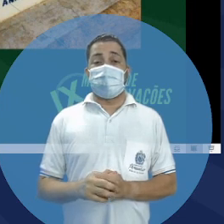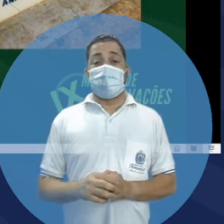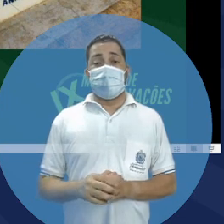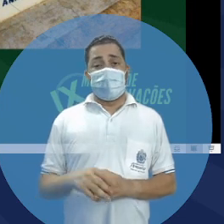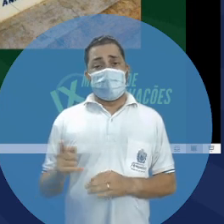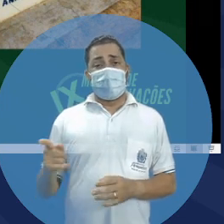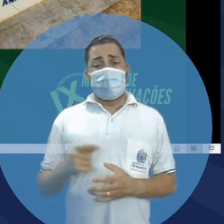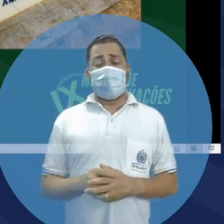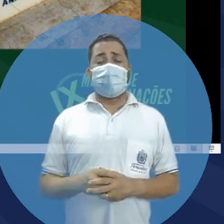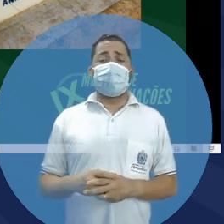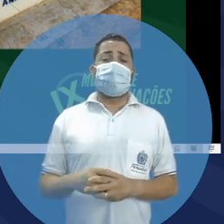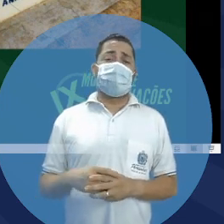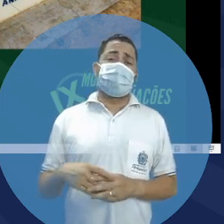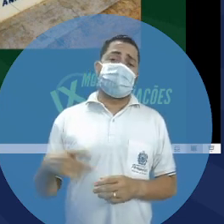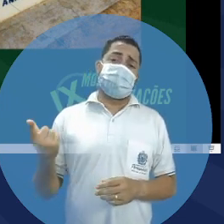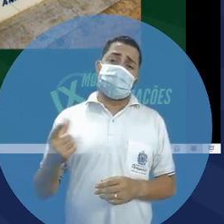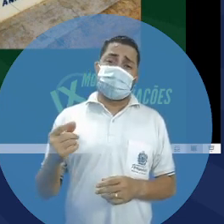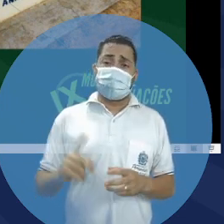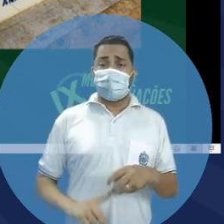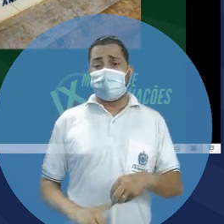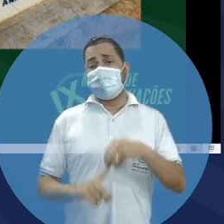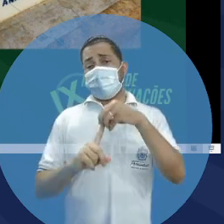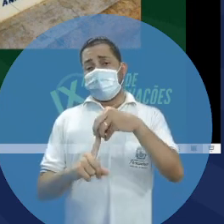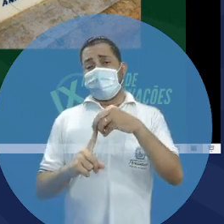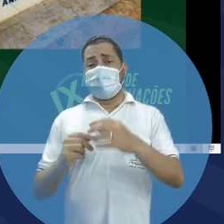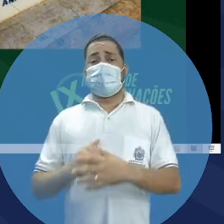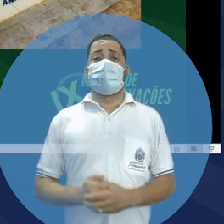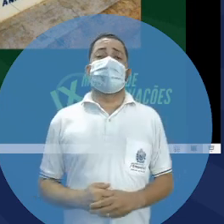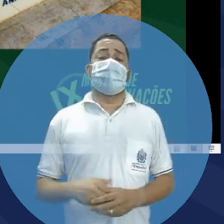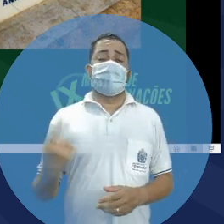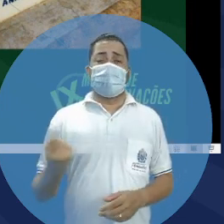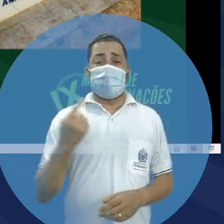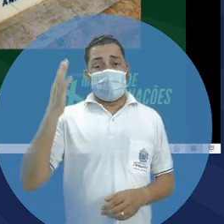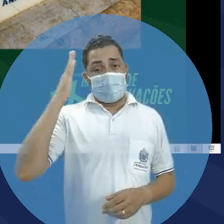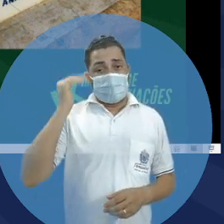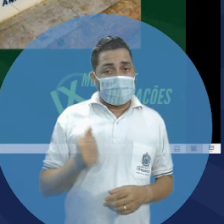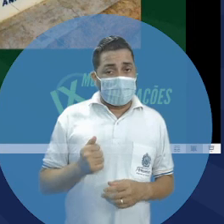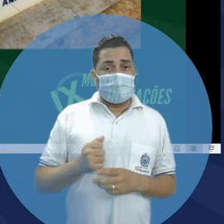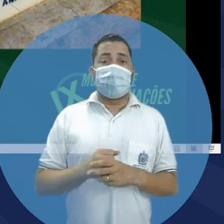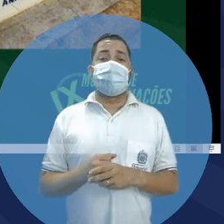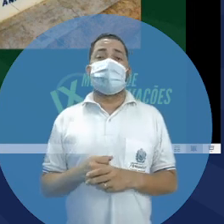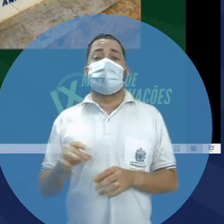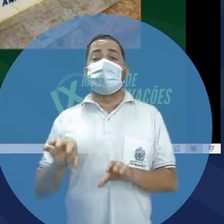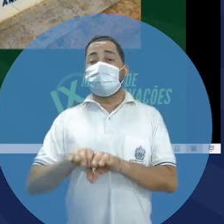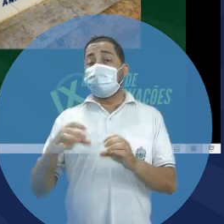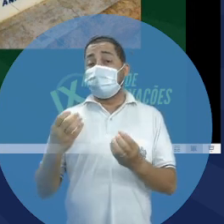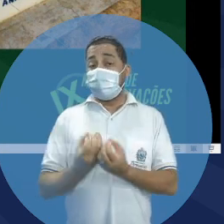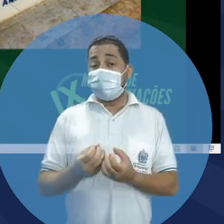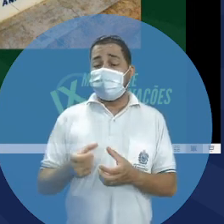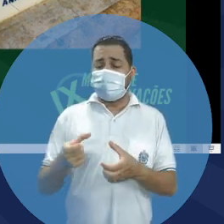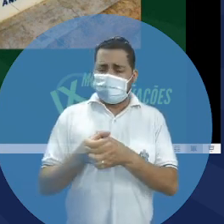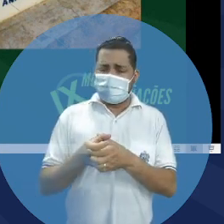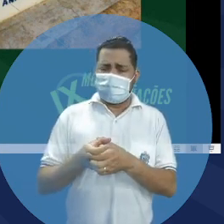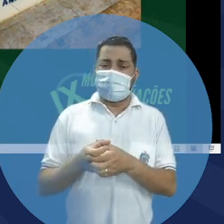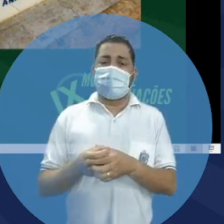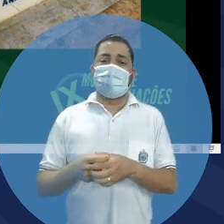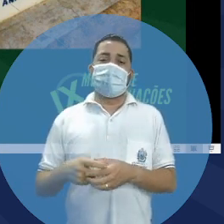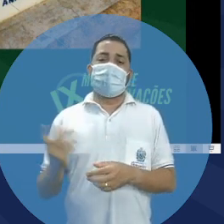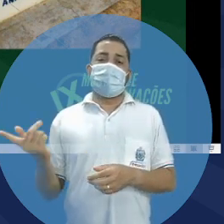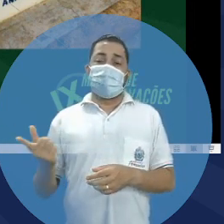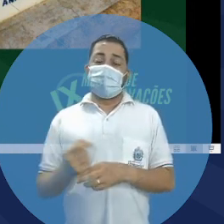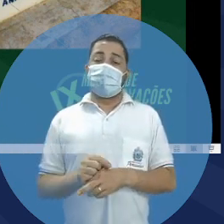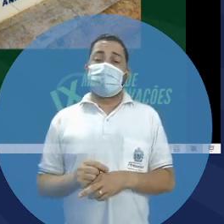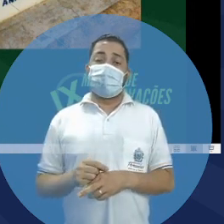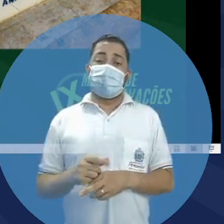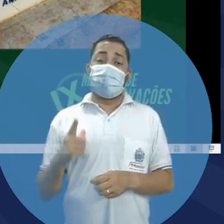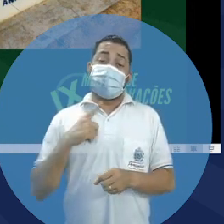propício, não é? Principalmente a gente sabe em comunidade pequena onde a evidência da